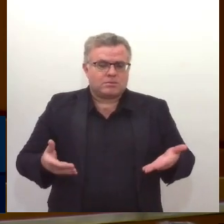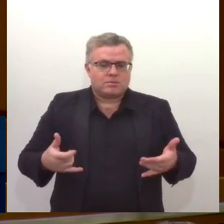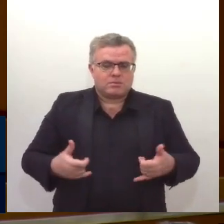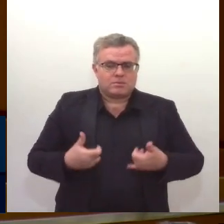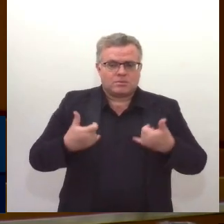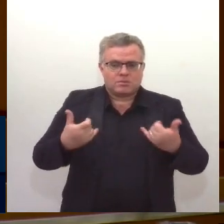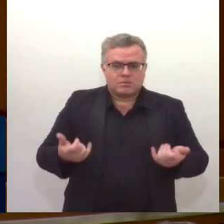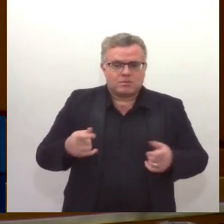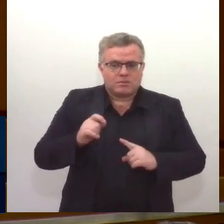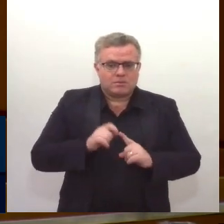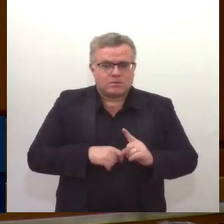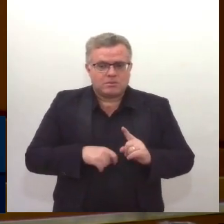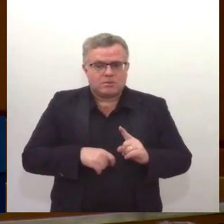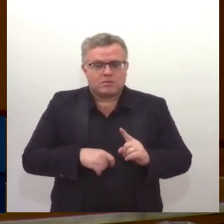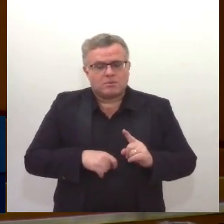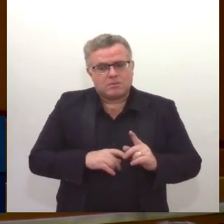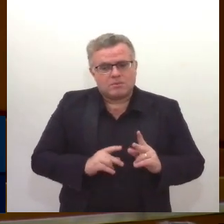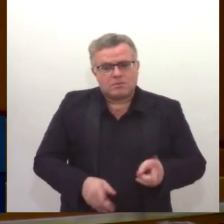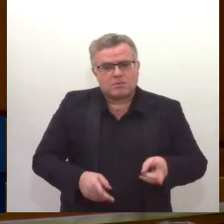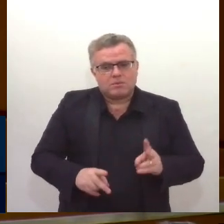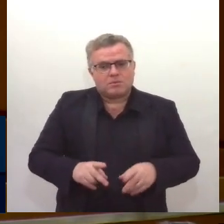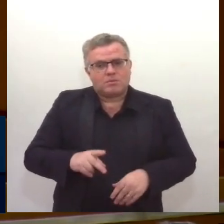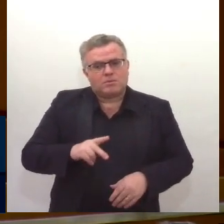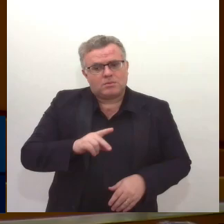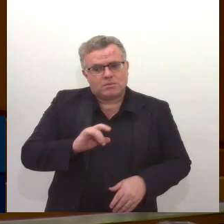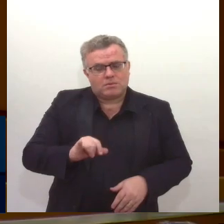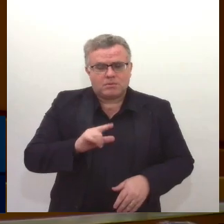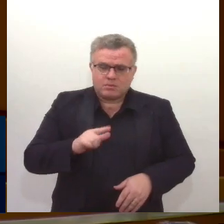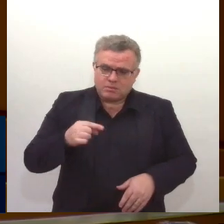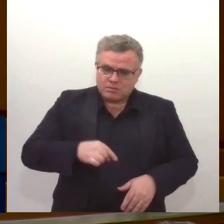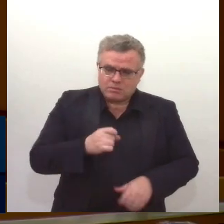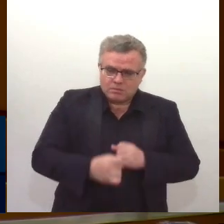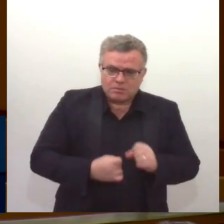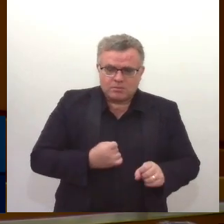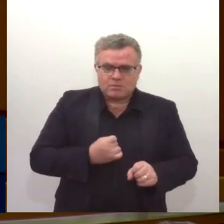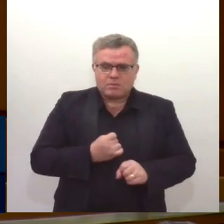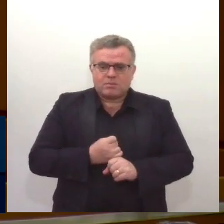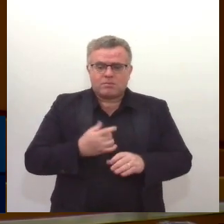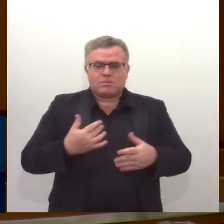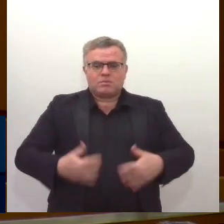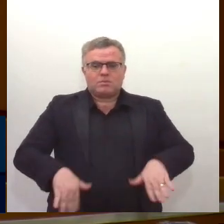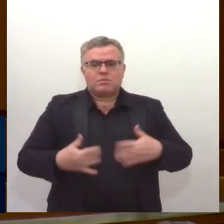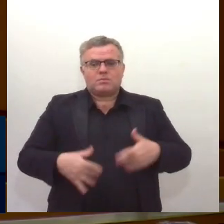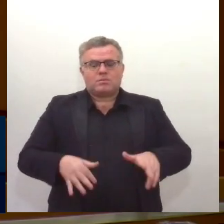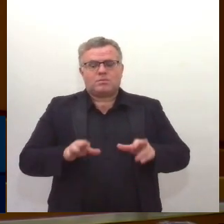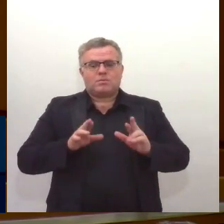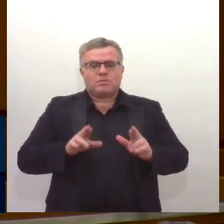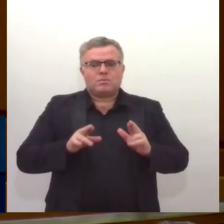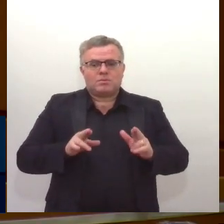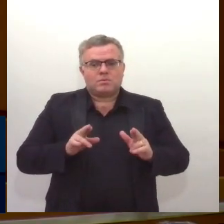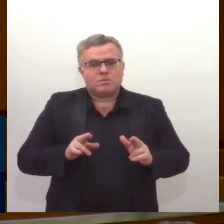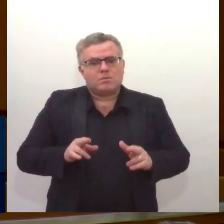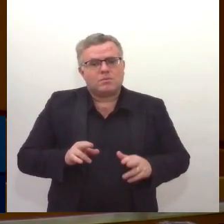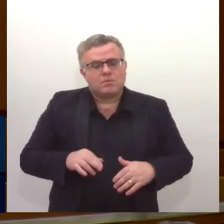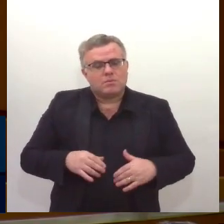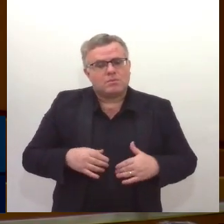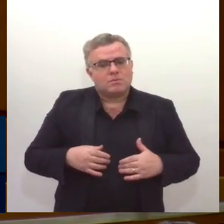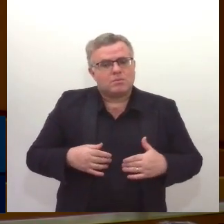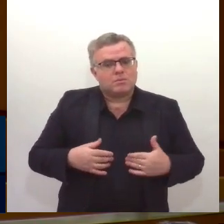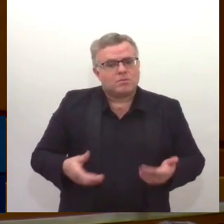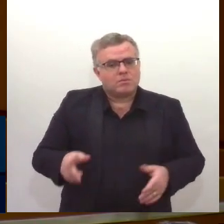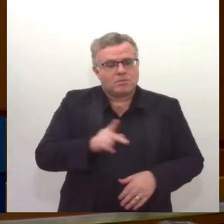desde julho deste ano. Esperamos, né, que a prefeitura reveja essa postura. É muito triste